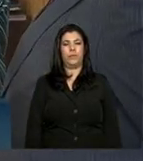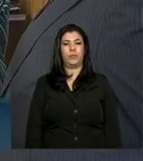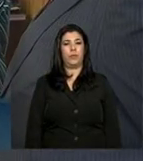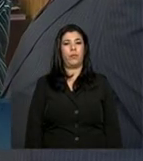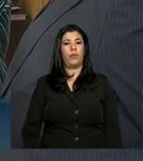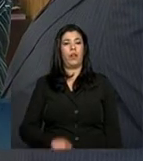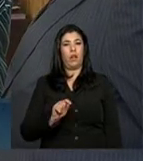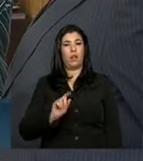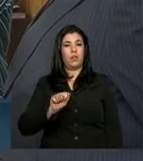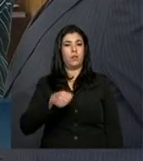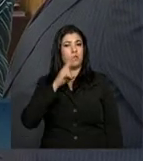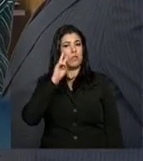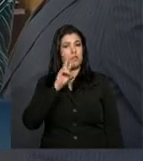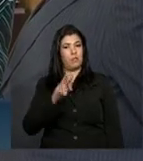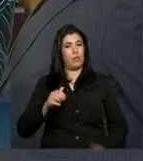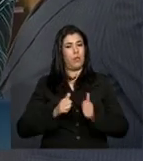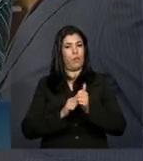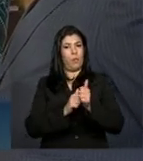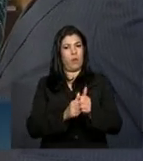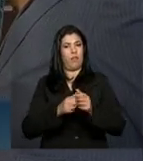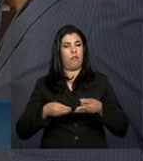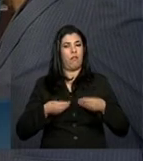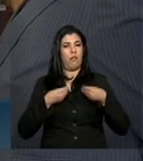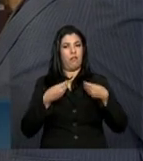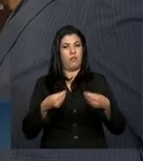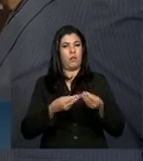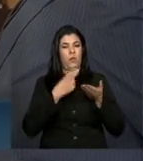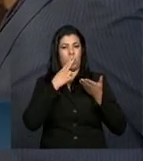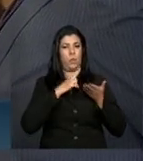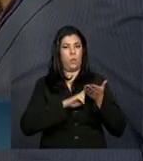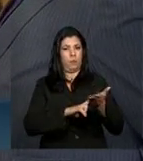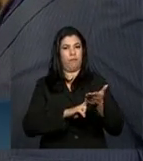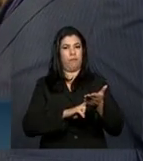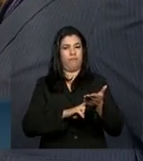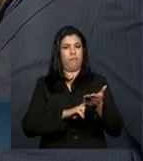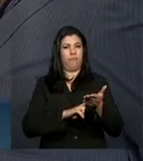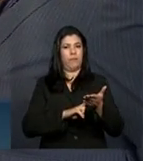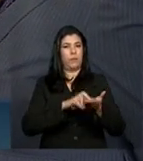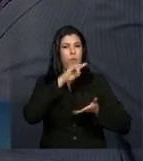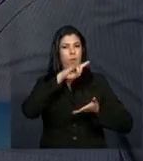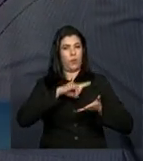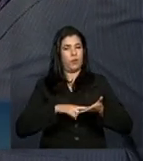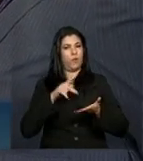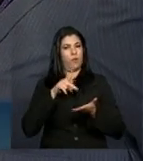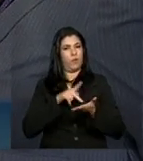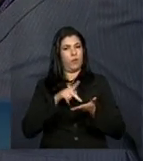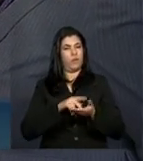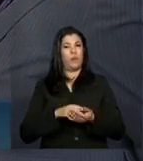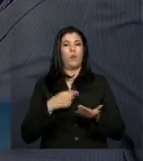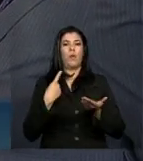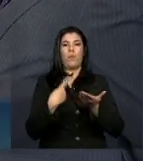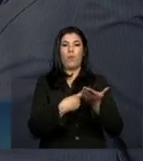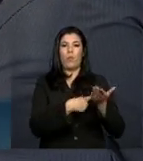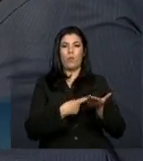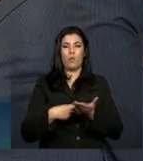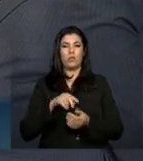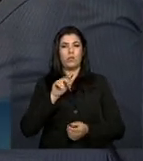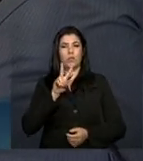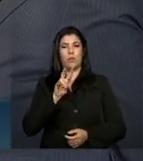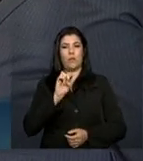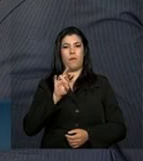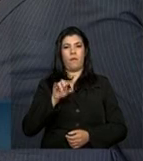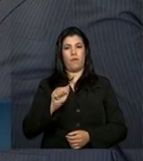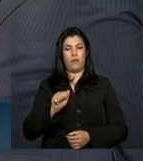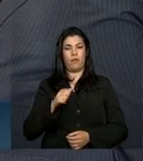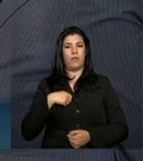Essa é a cerimônia de entrega de credenciais, uma formalidade estabelecida pela Convenção de Viena sobre